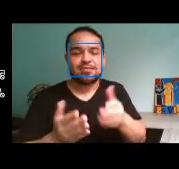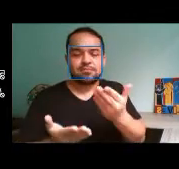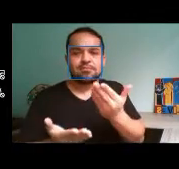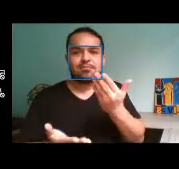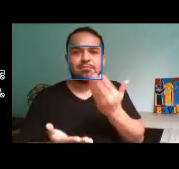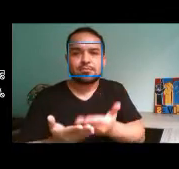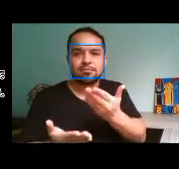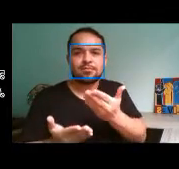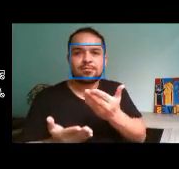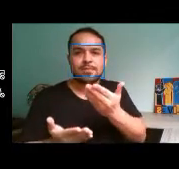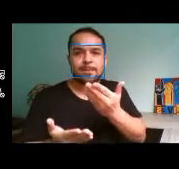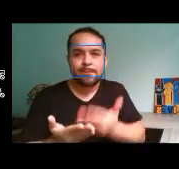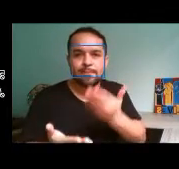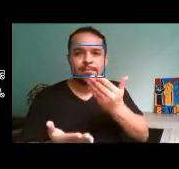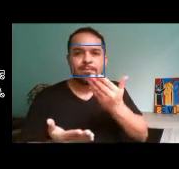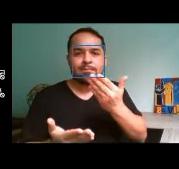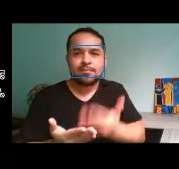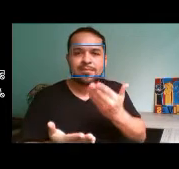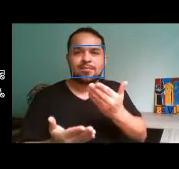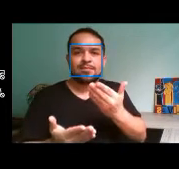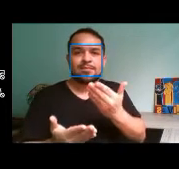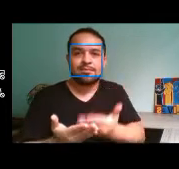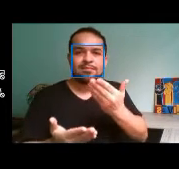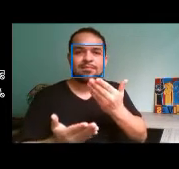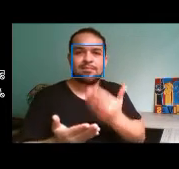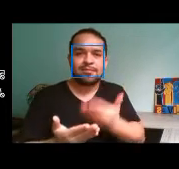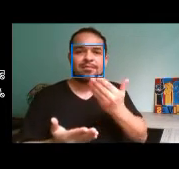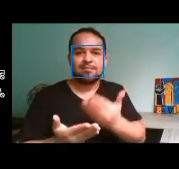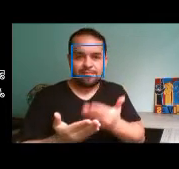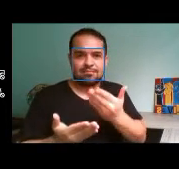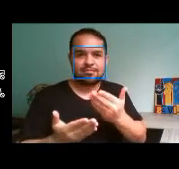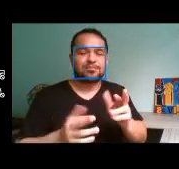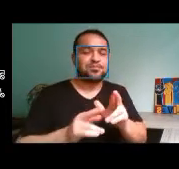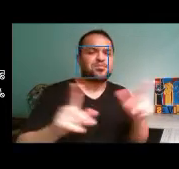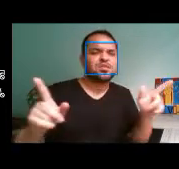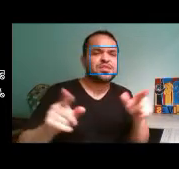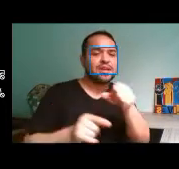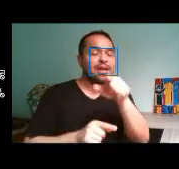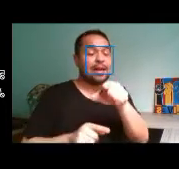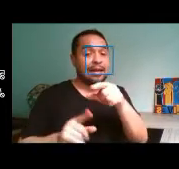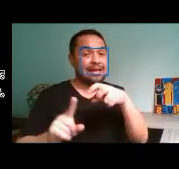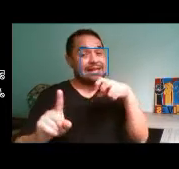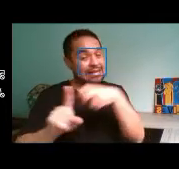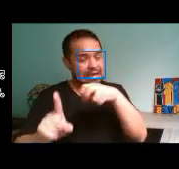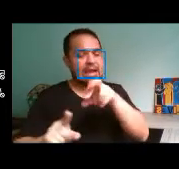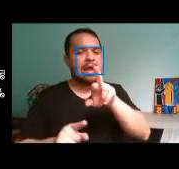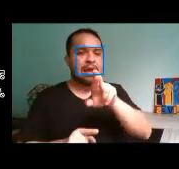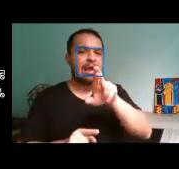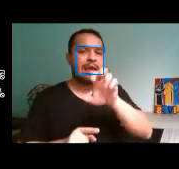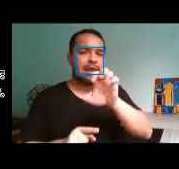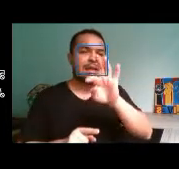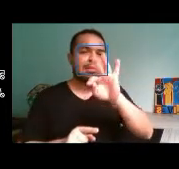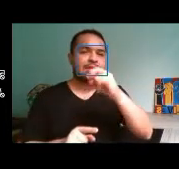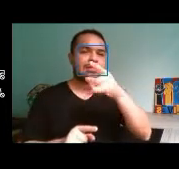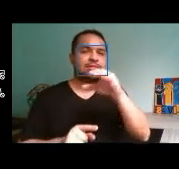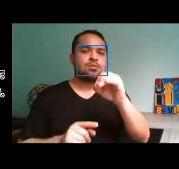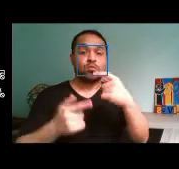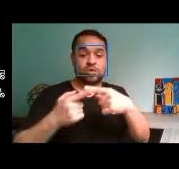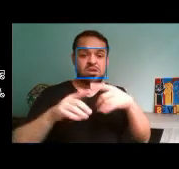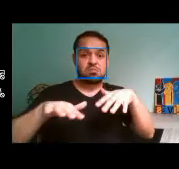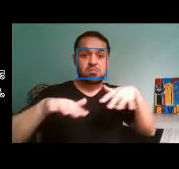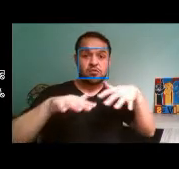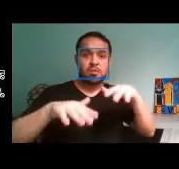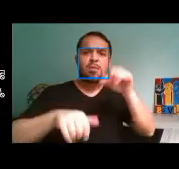volta. Por exemplo, no sinal de estudar, né? Diferente da batida, o que para o movimento na batida é justamente